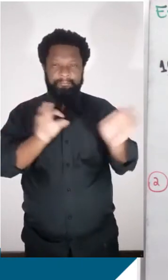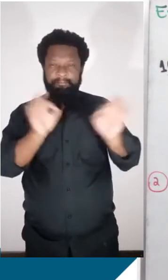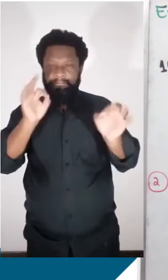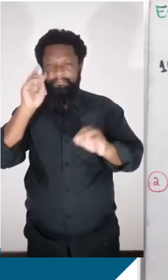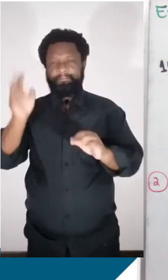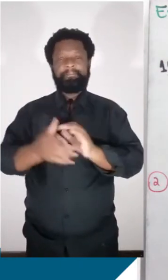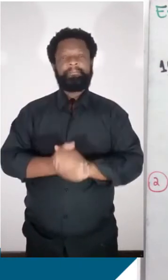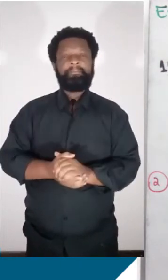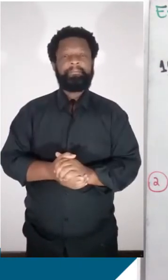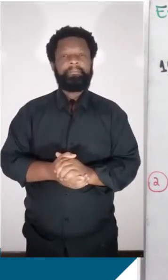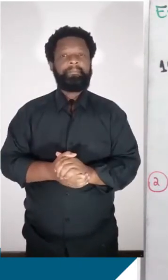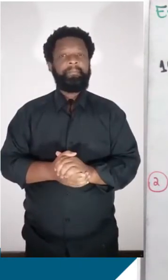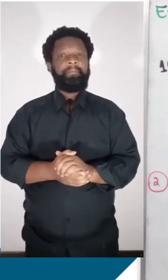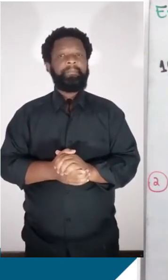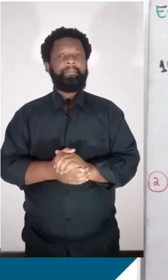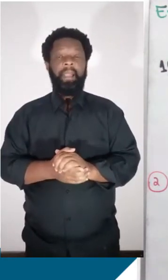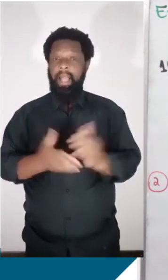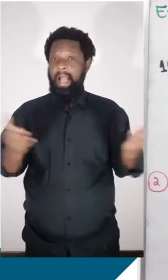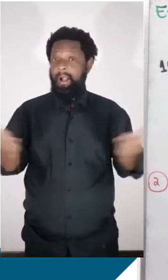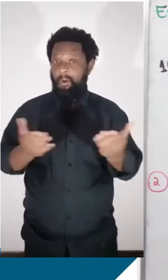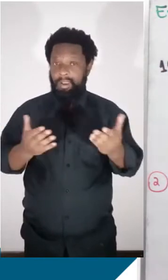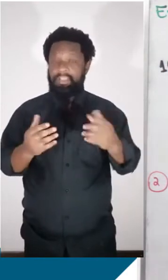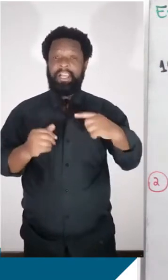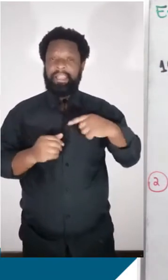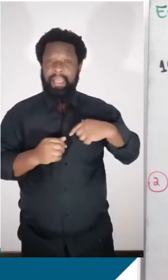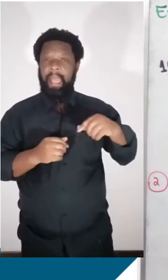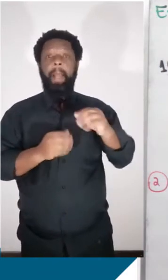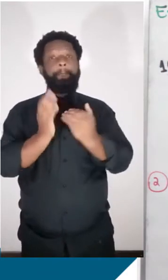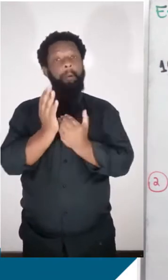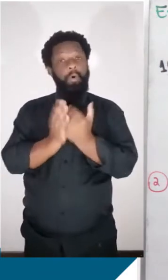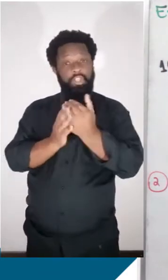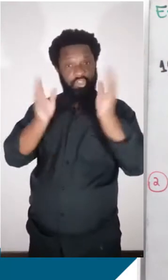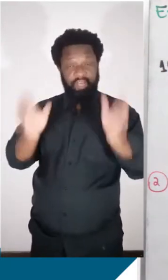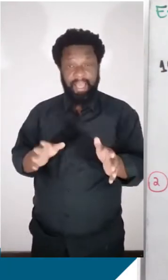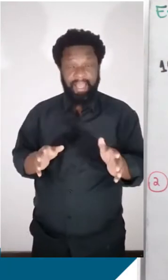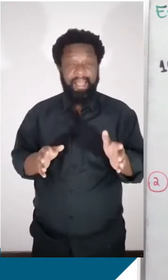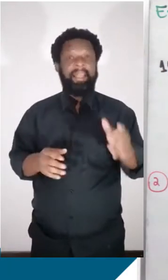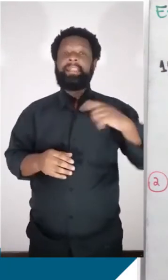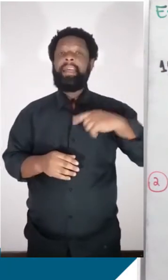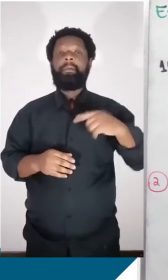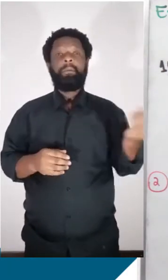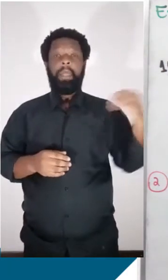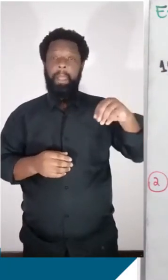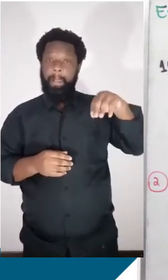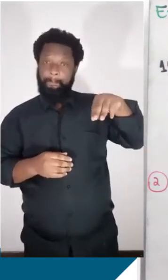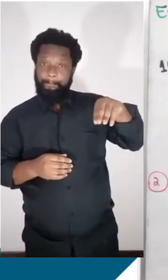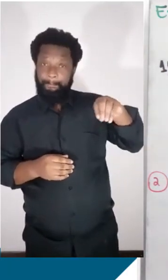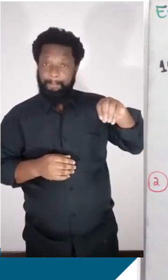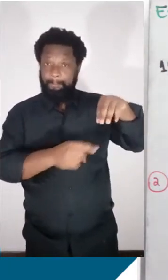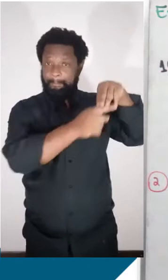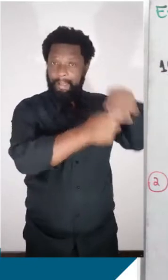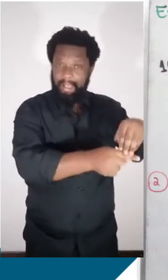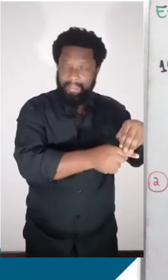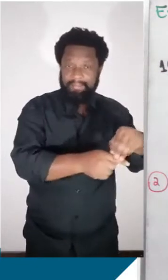aqui. Melhorou, tá aí. Agora que eu já peguei minha proporção, adaptei minha proporção, coloquei massa porque